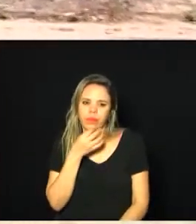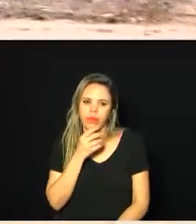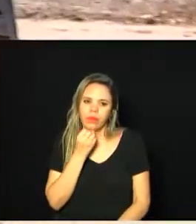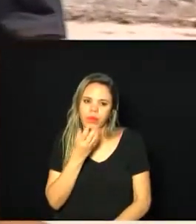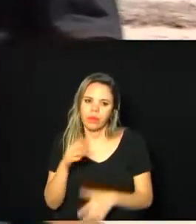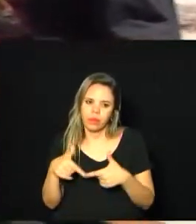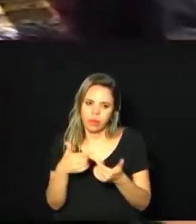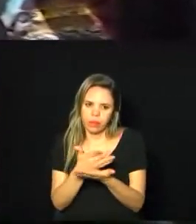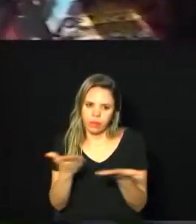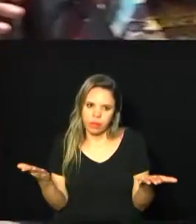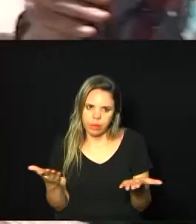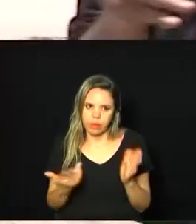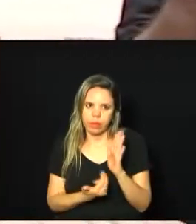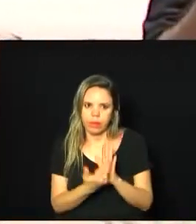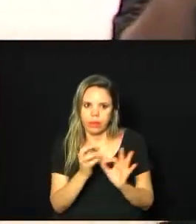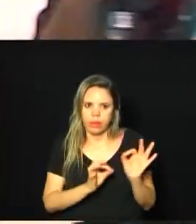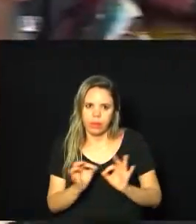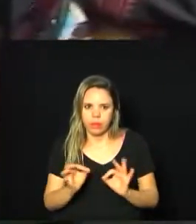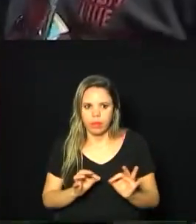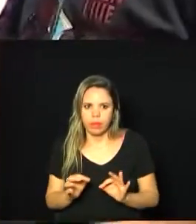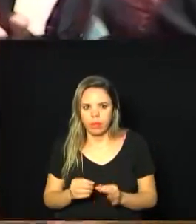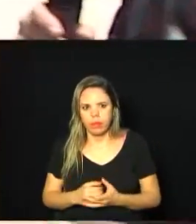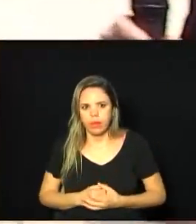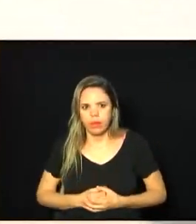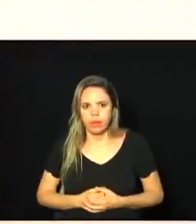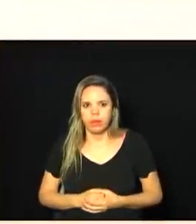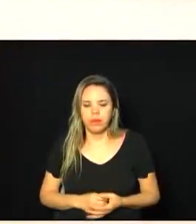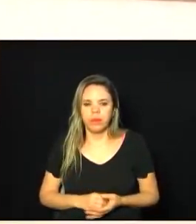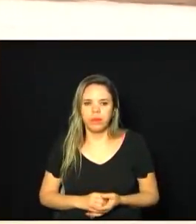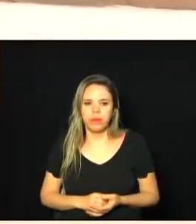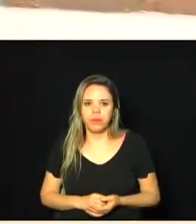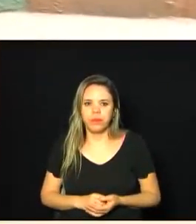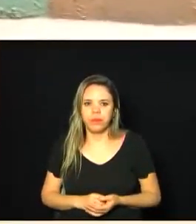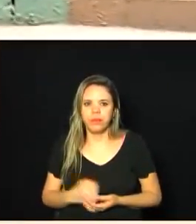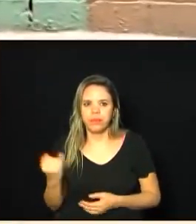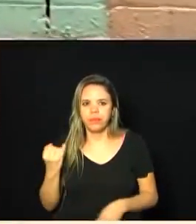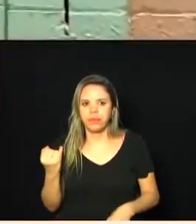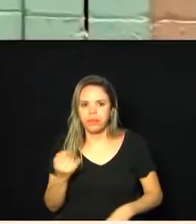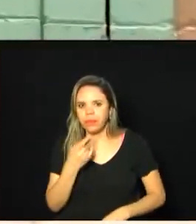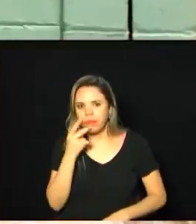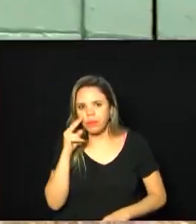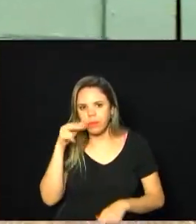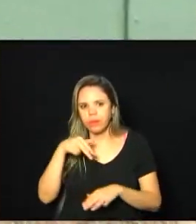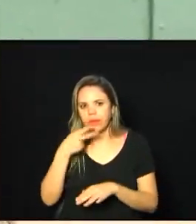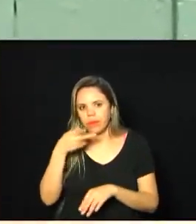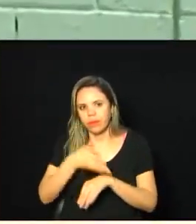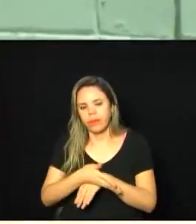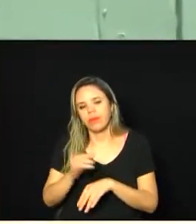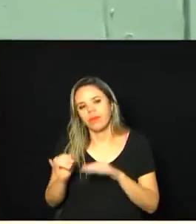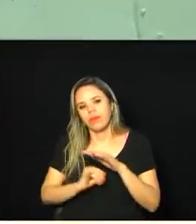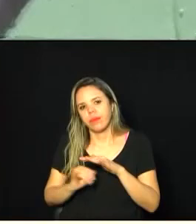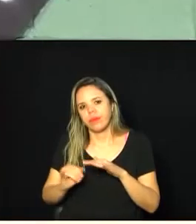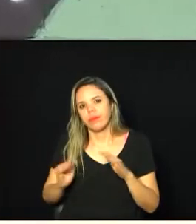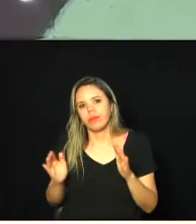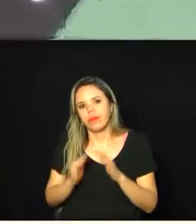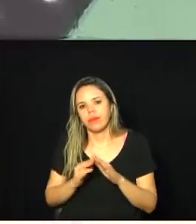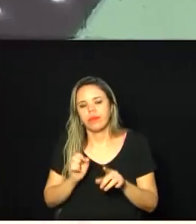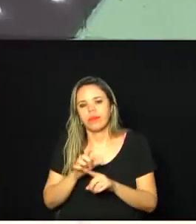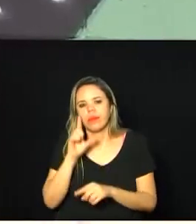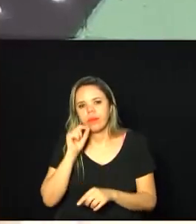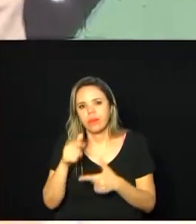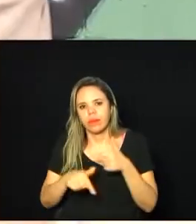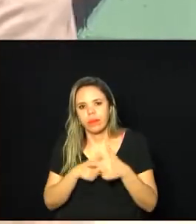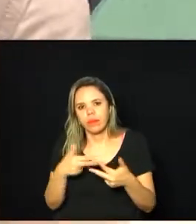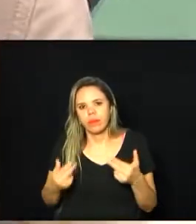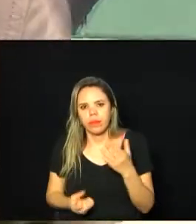ótimo trabalho aí para você como grafiteiro, viu? Obrigado. E outra coisa importante, né? A gente vinha falando que a ONG Casa do Pavão, ela tem outras